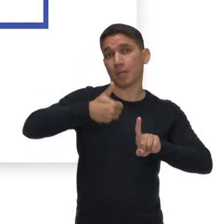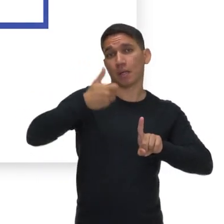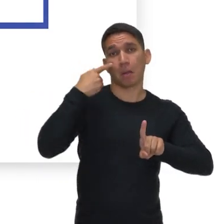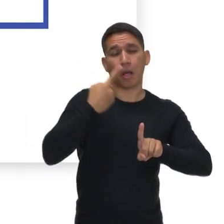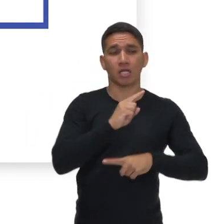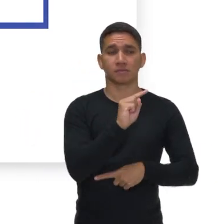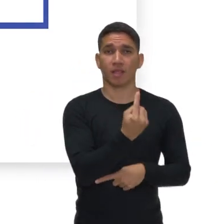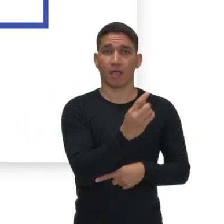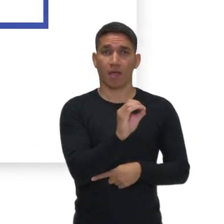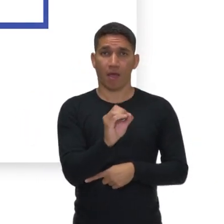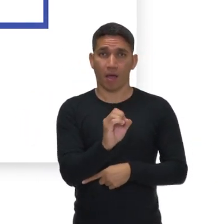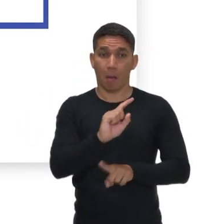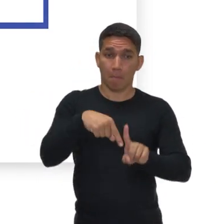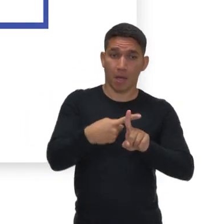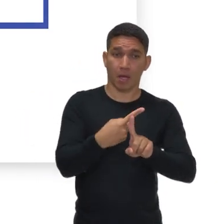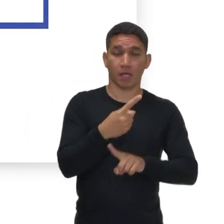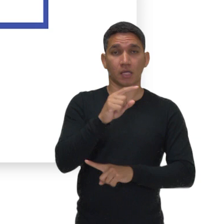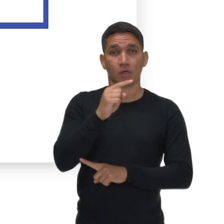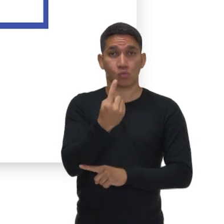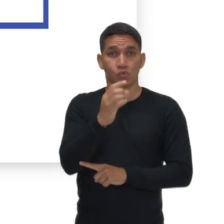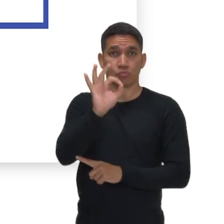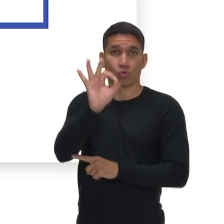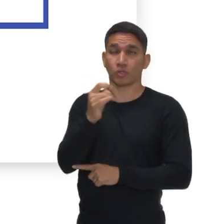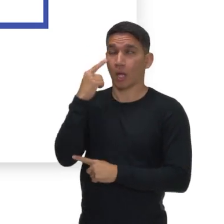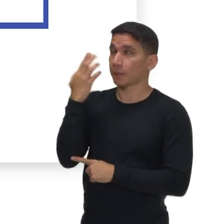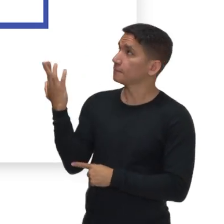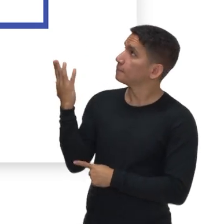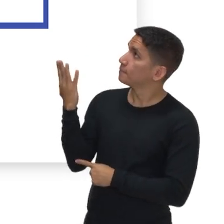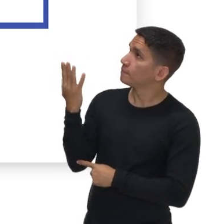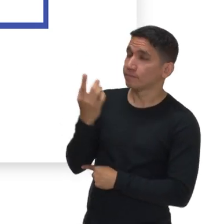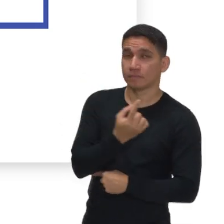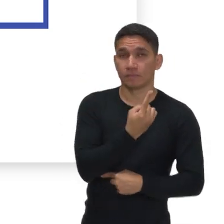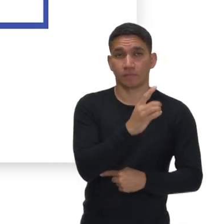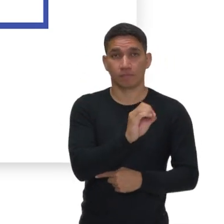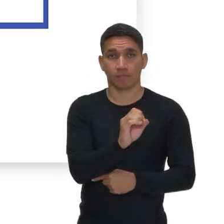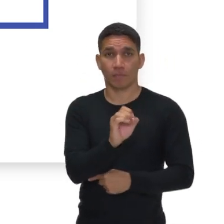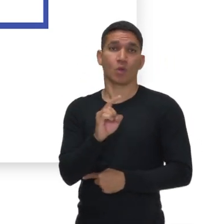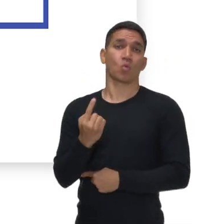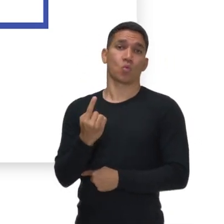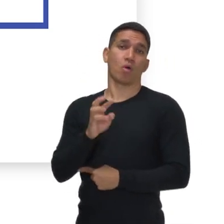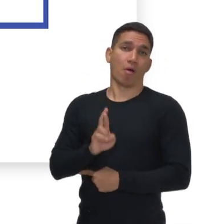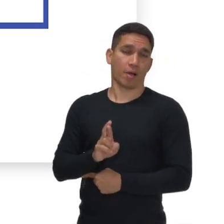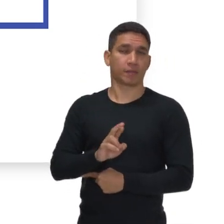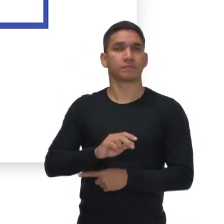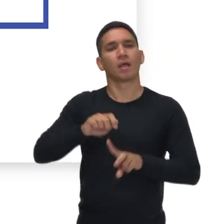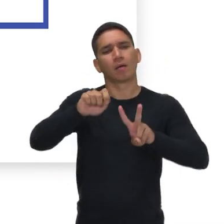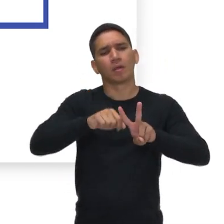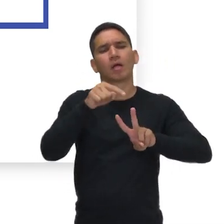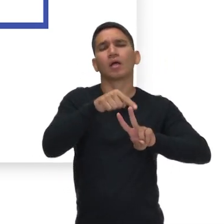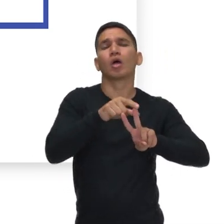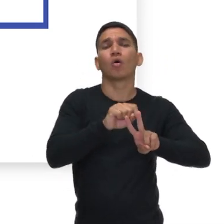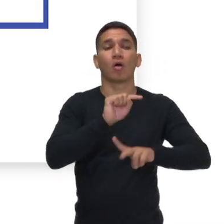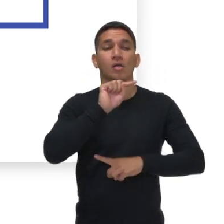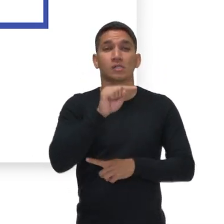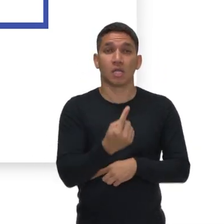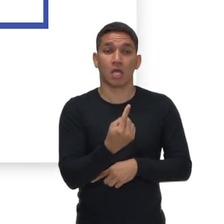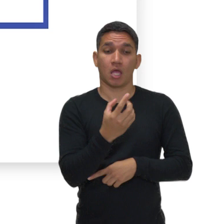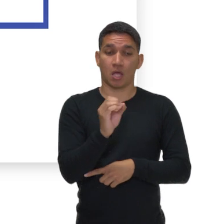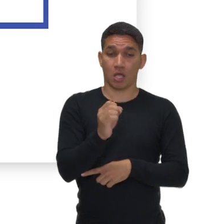primeiro mês, R$ 100 mais 1% igual a R$ 101. Segundo